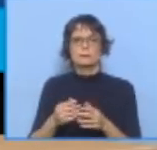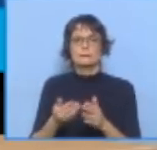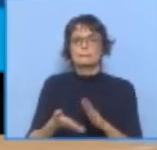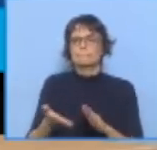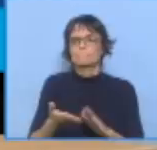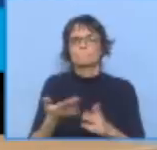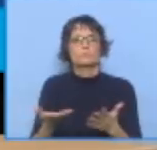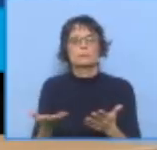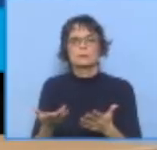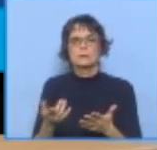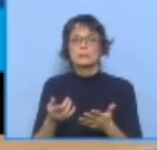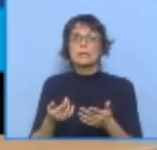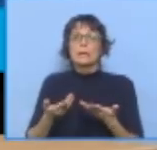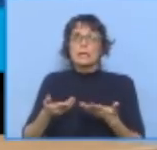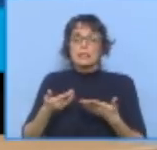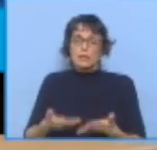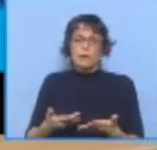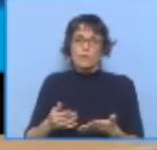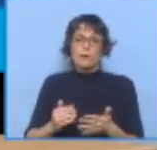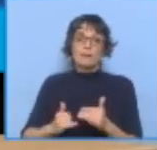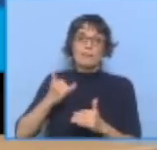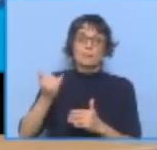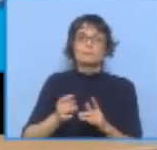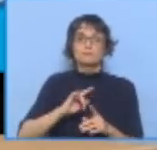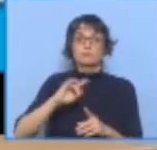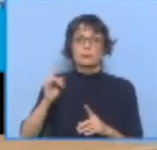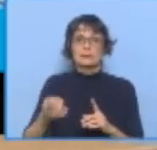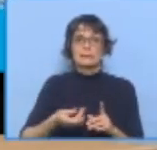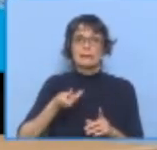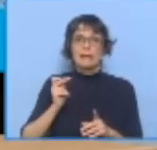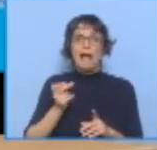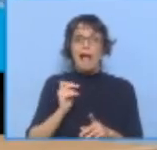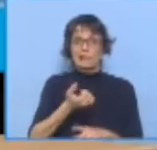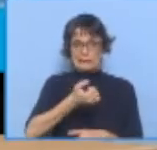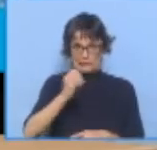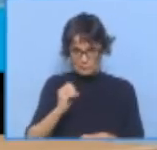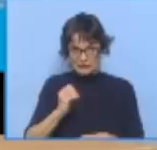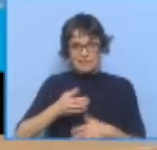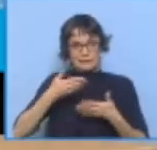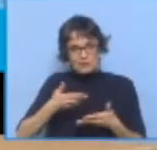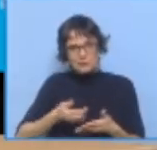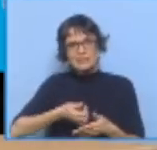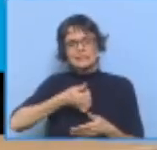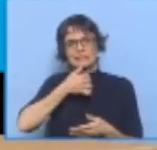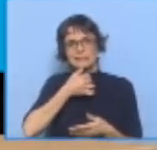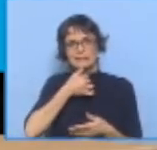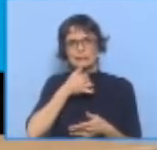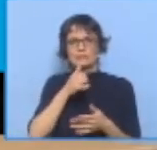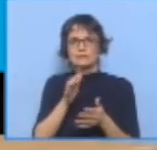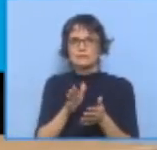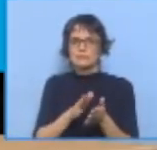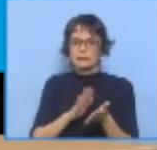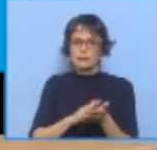e só agora, passados cerca de 50 anos, é que nos decidimos, de facto, a fazer essa tradução